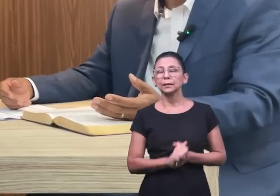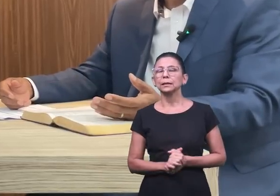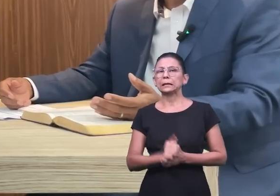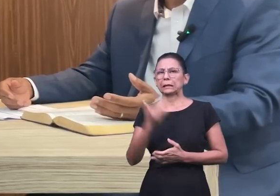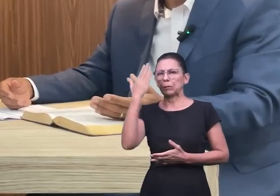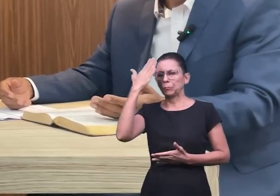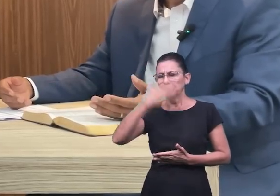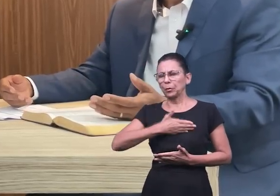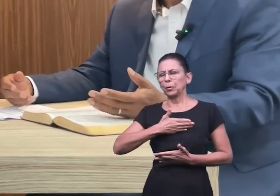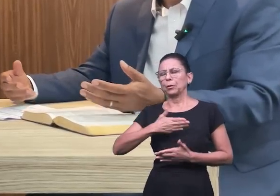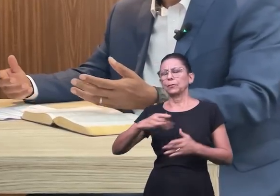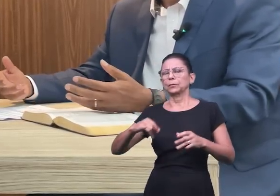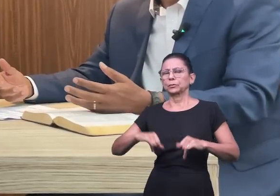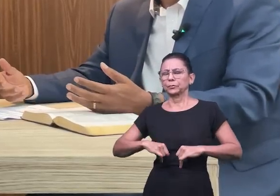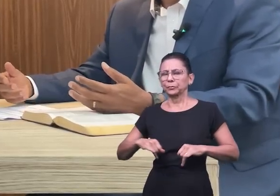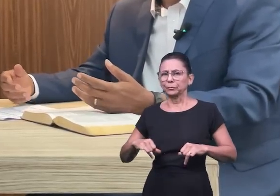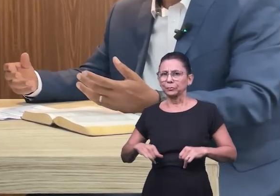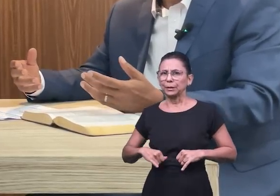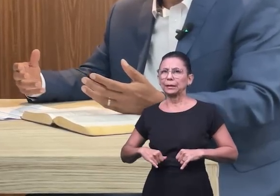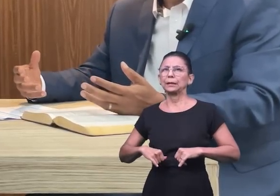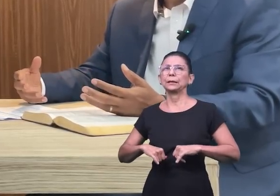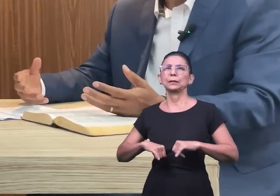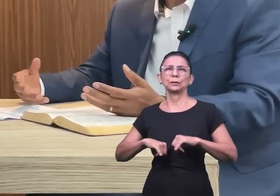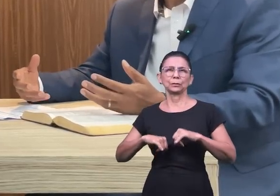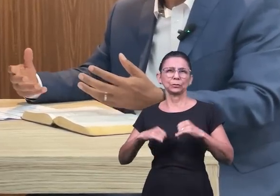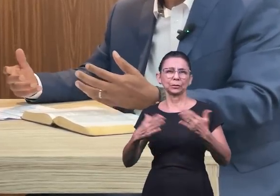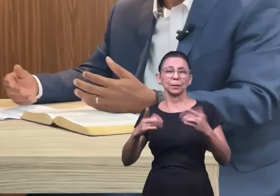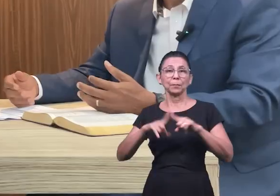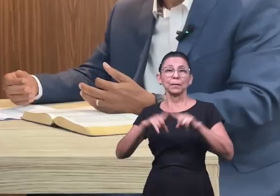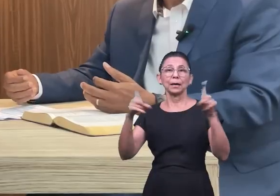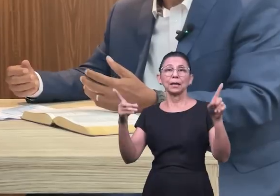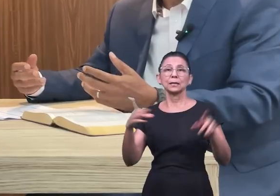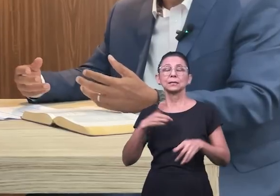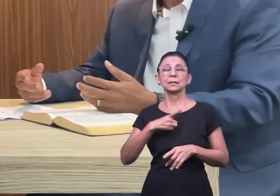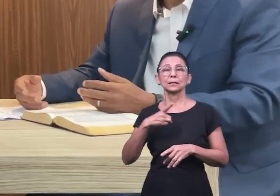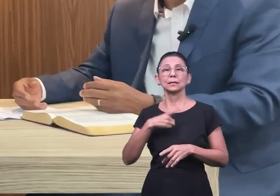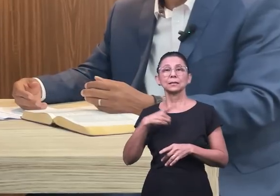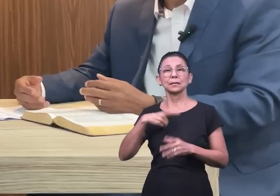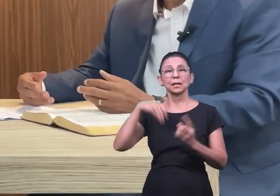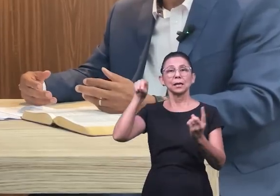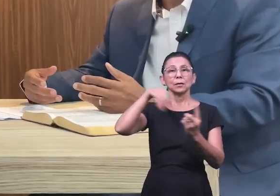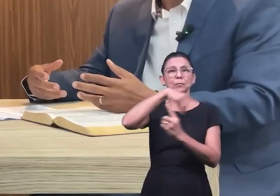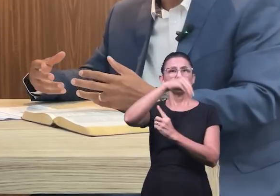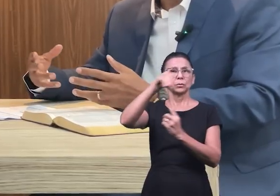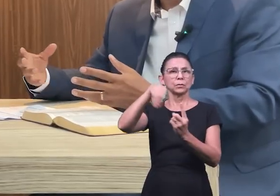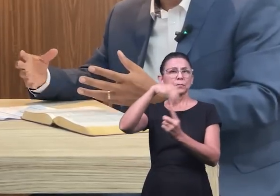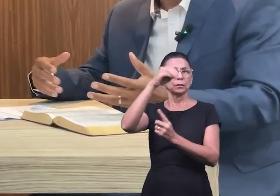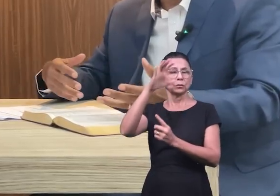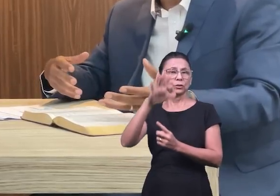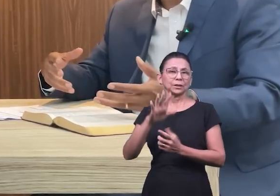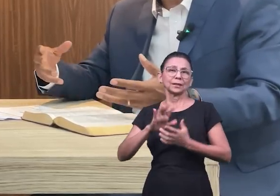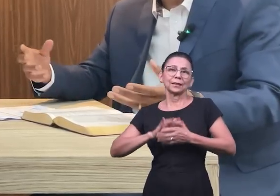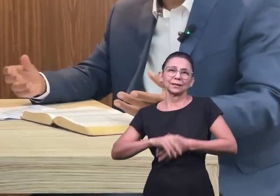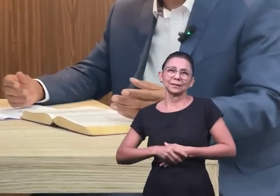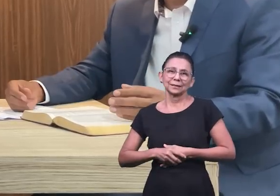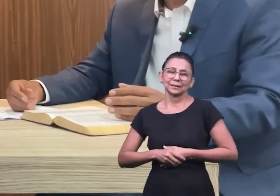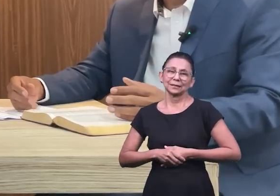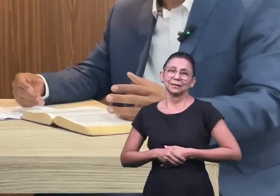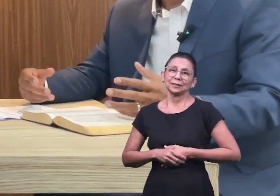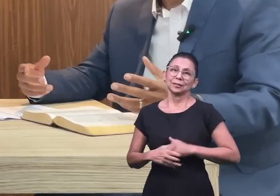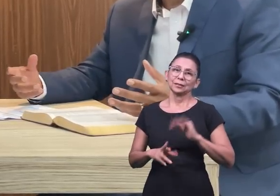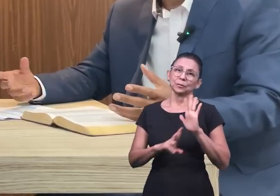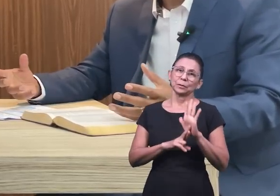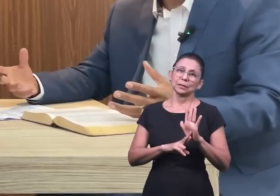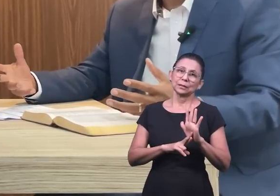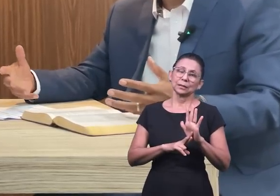terra prometida. A coluna de fumaça, a mirra, as provas, né, a oração, a sorte de pó aromático, né, os dons